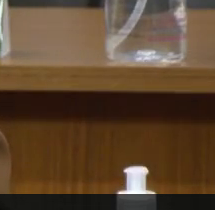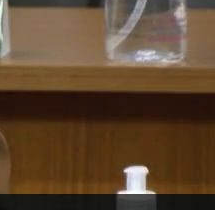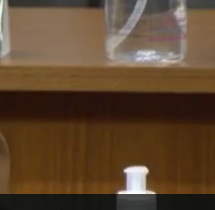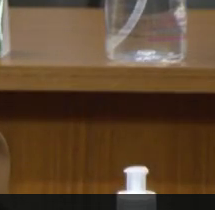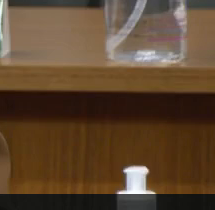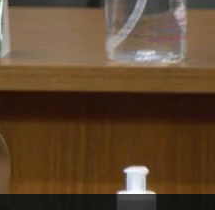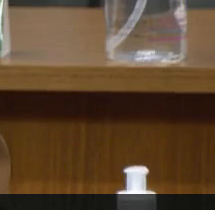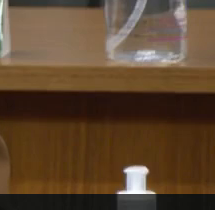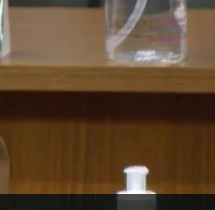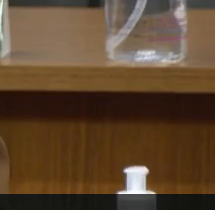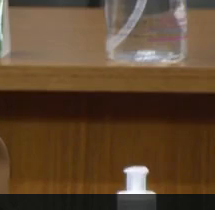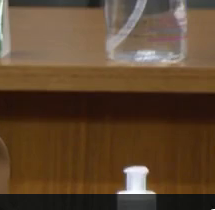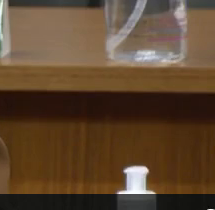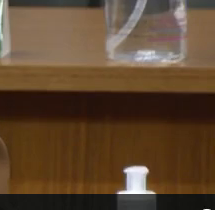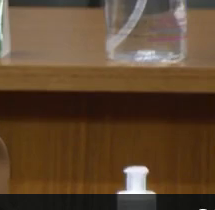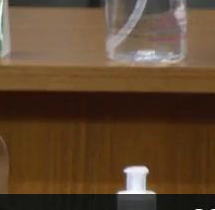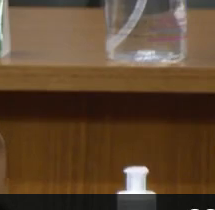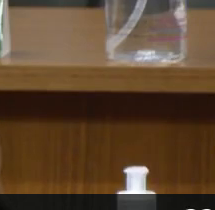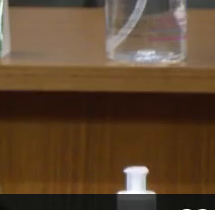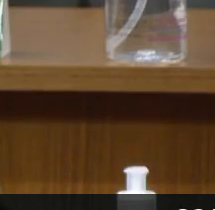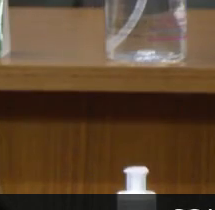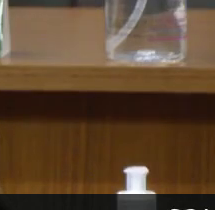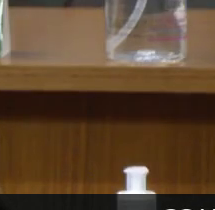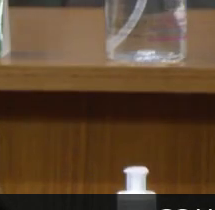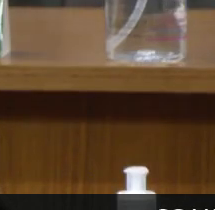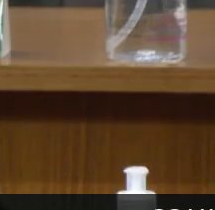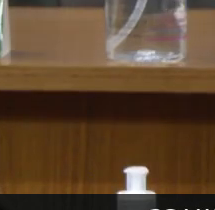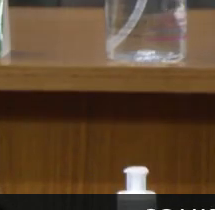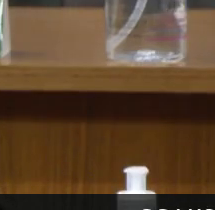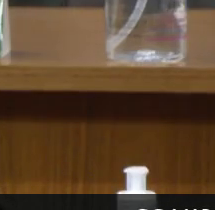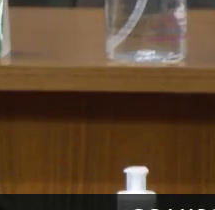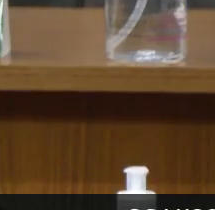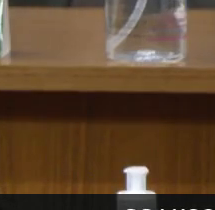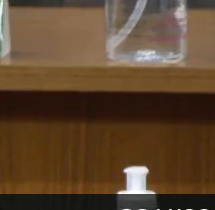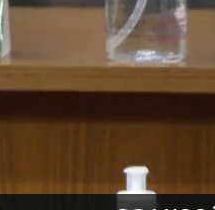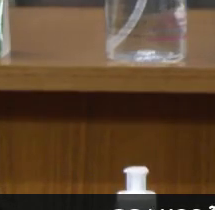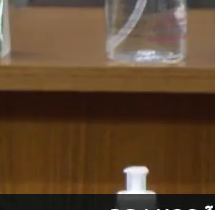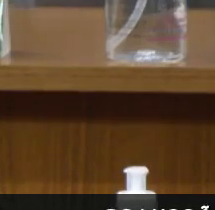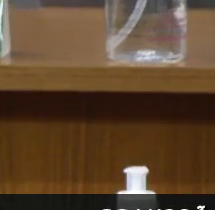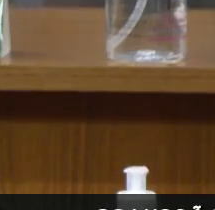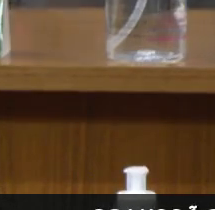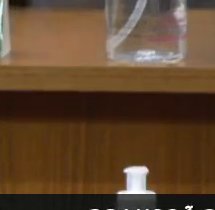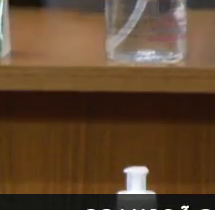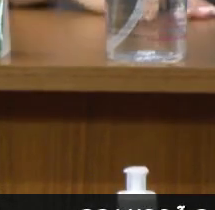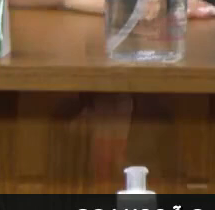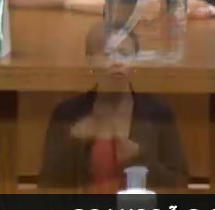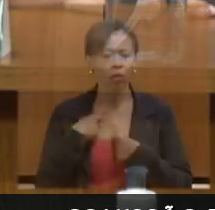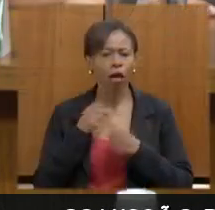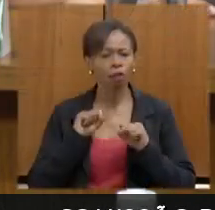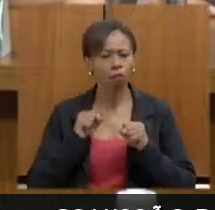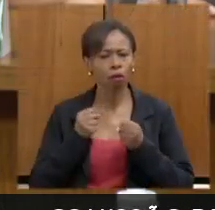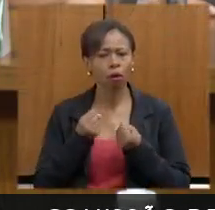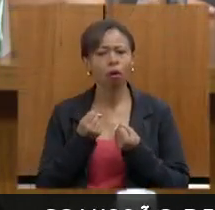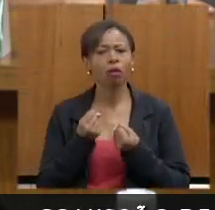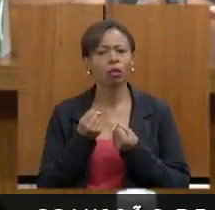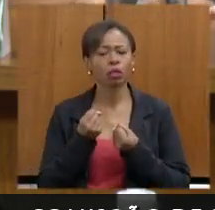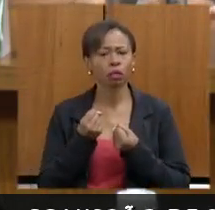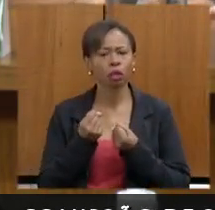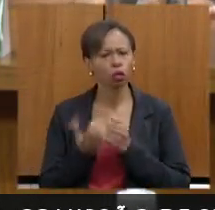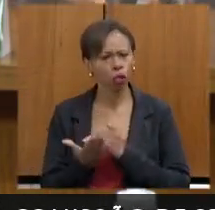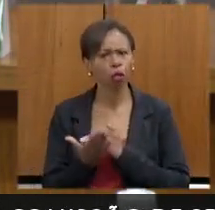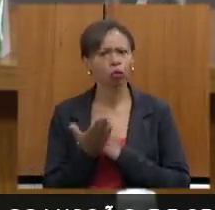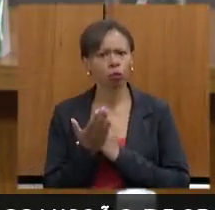nos aciona isso tem um valor Um quilates a mais né e nos fortalece que nos orienta